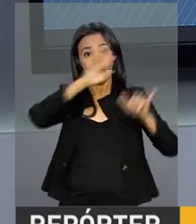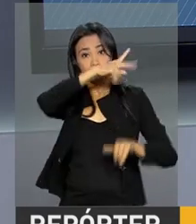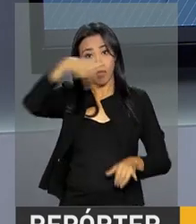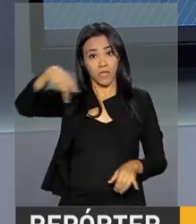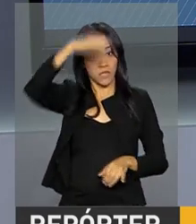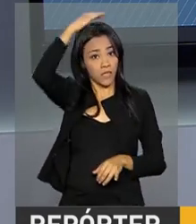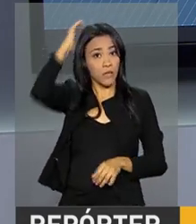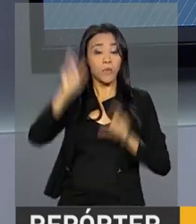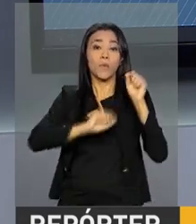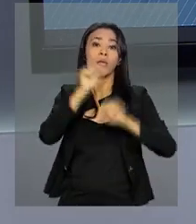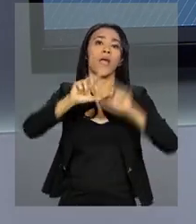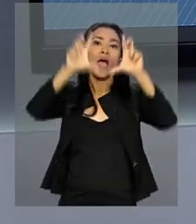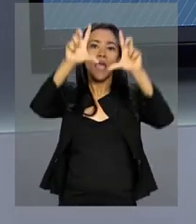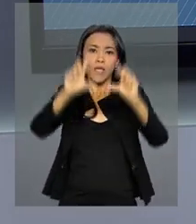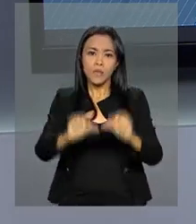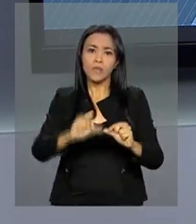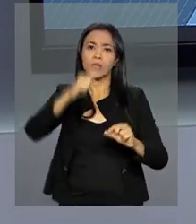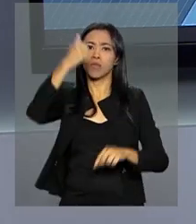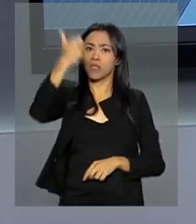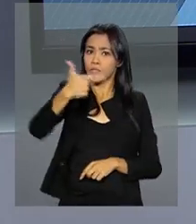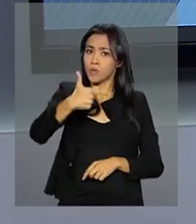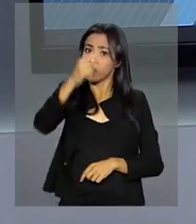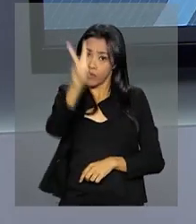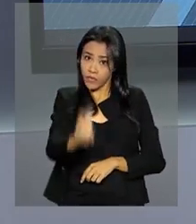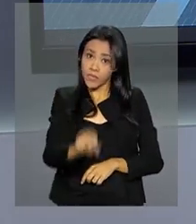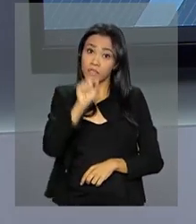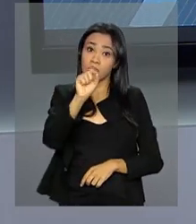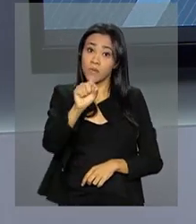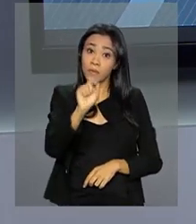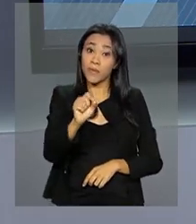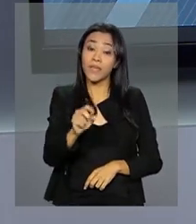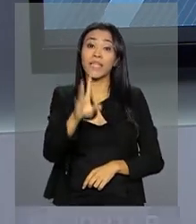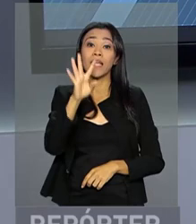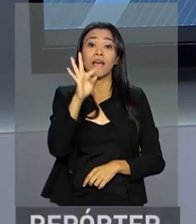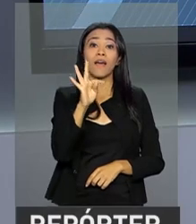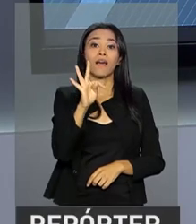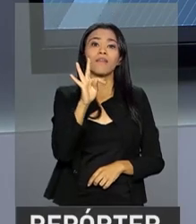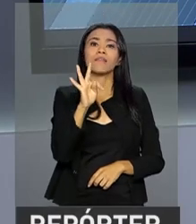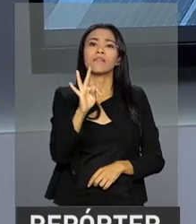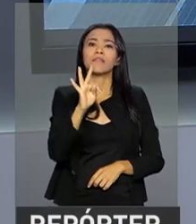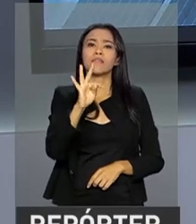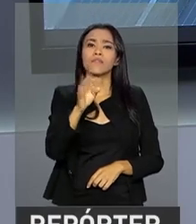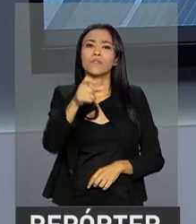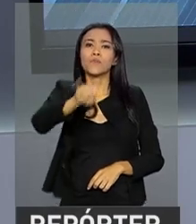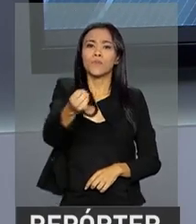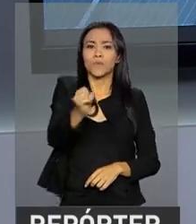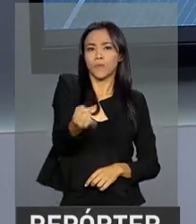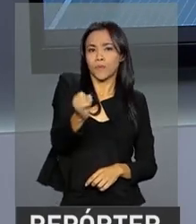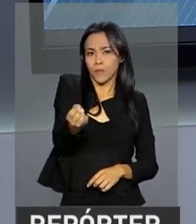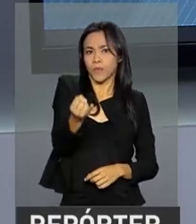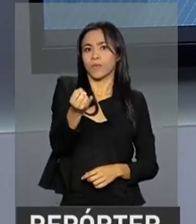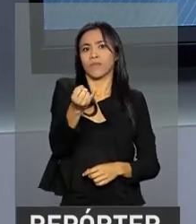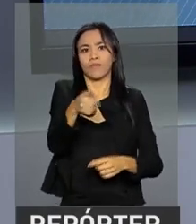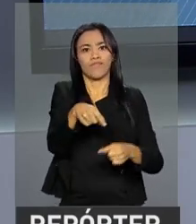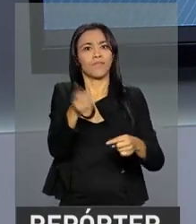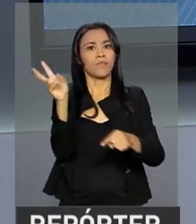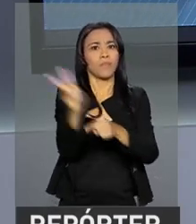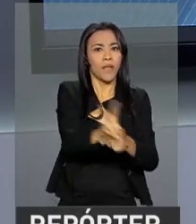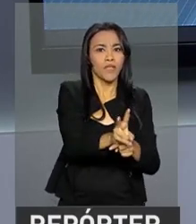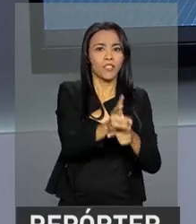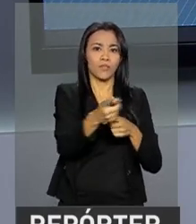temer foi a redução pela segunda vez no ano da taxa máxima de juros cobrados em empréstimos consignados